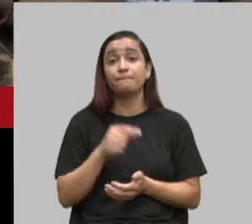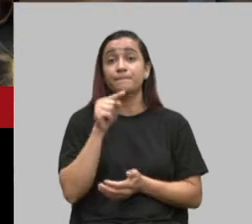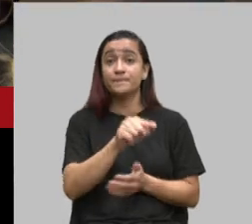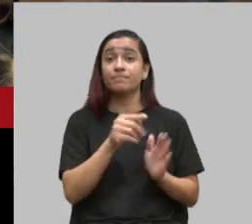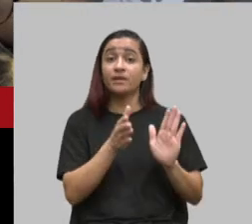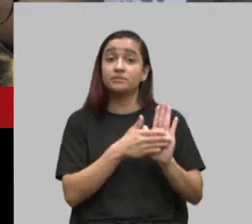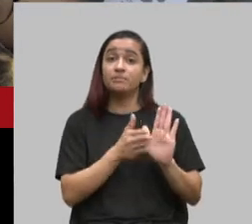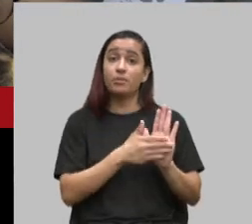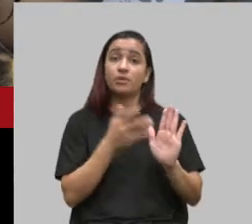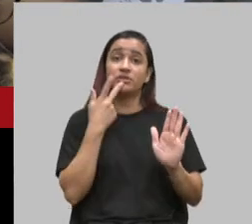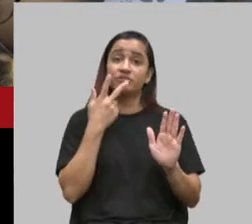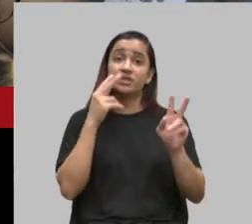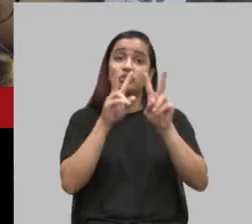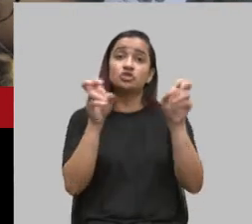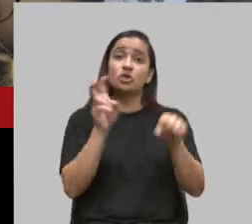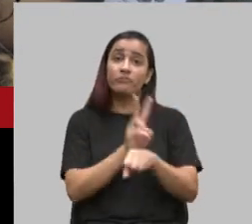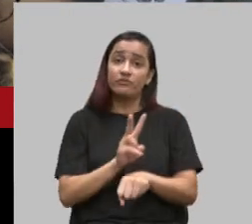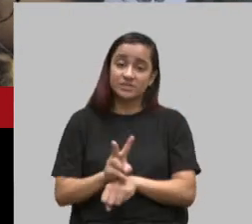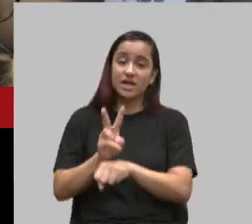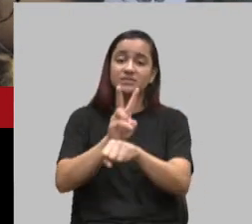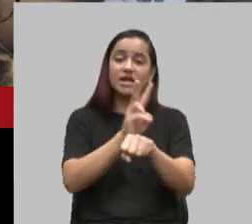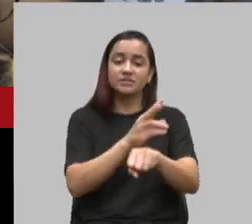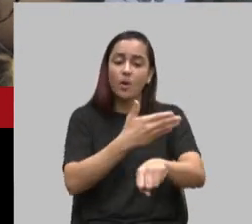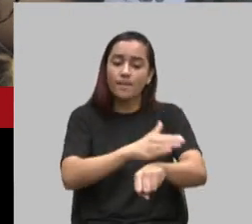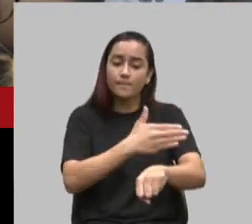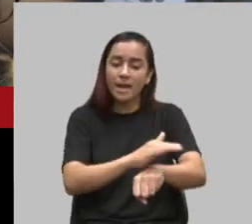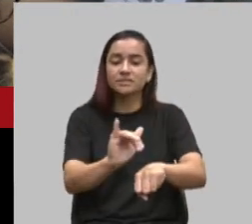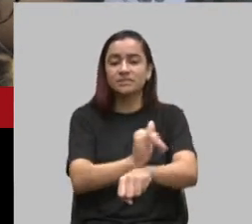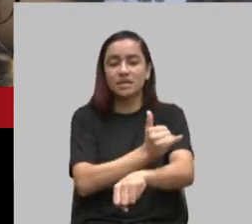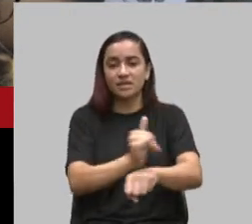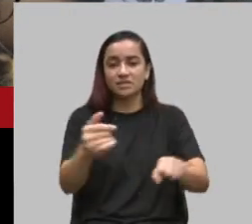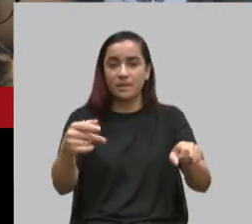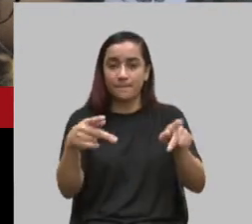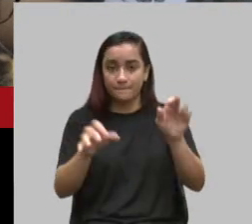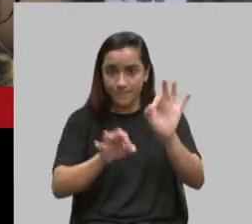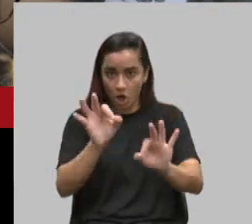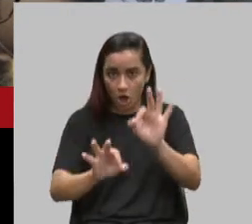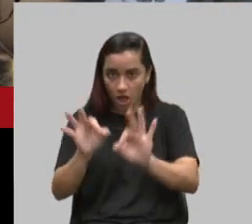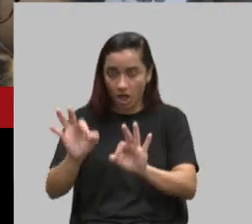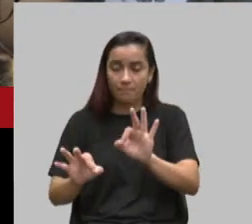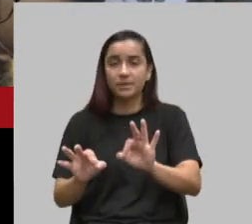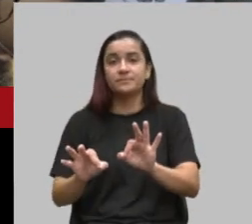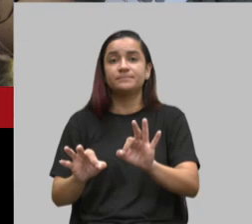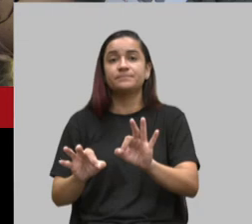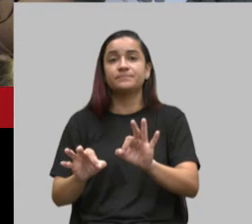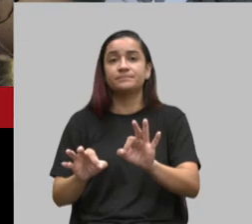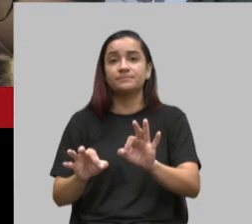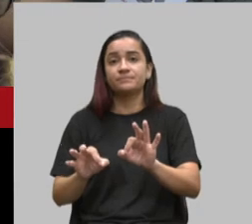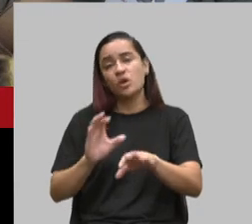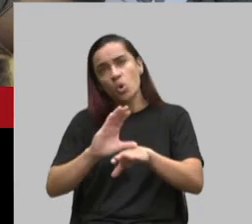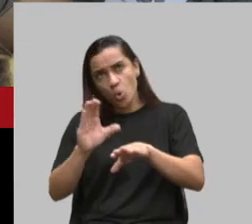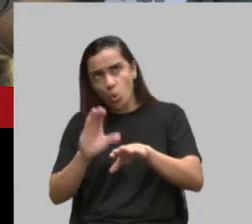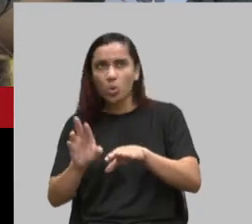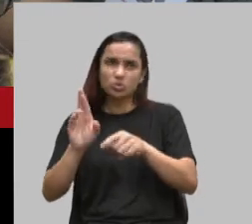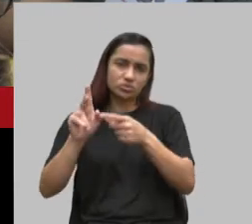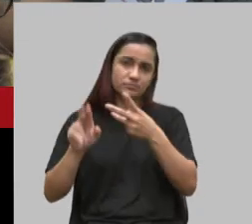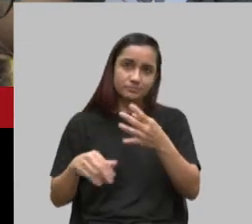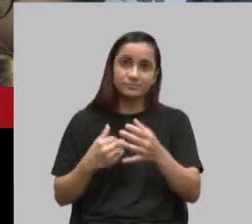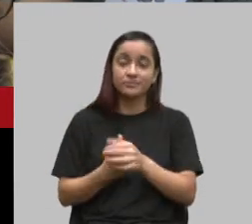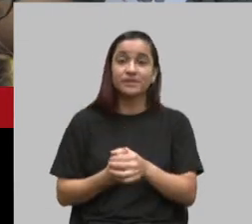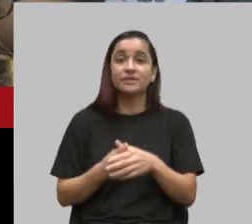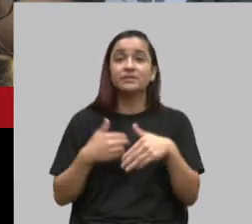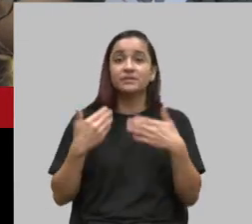fiscalização e aplicação efetiva de programas eh de de de incursos etc é é